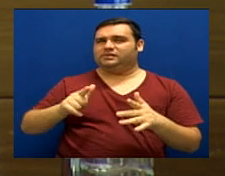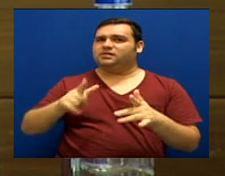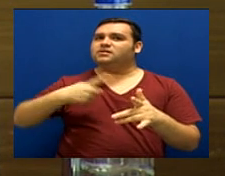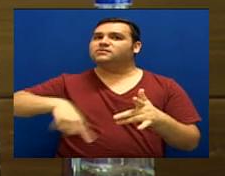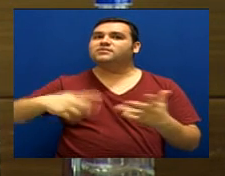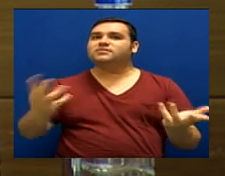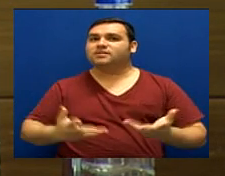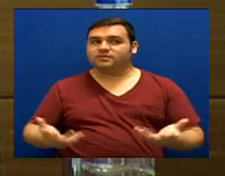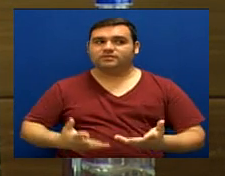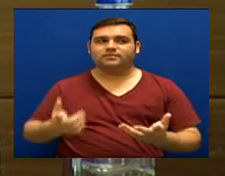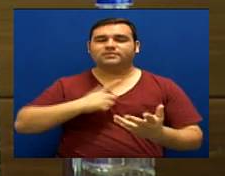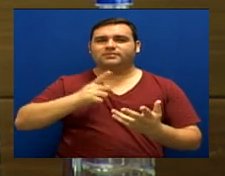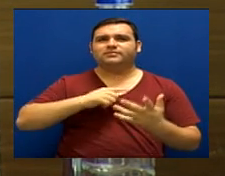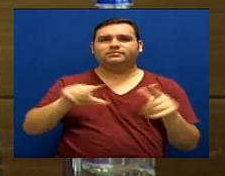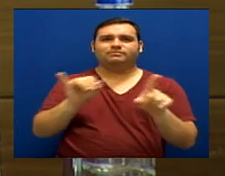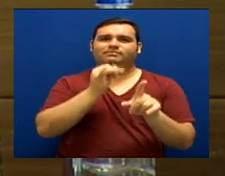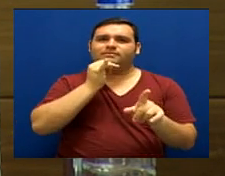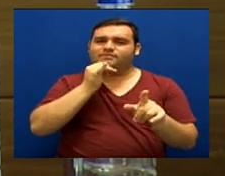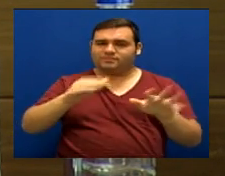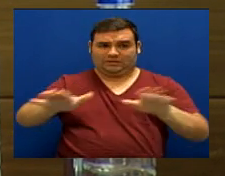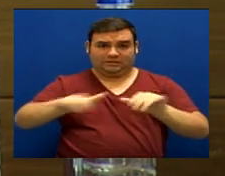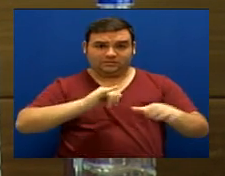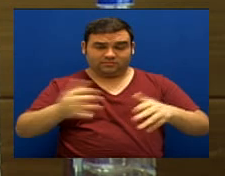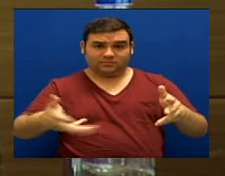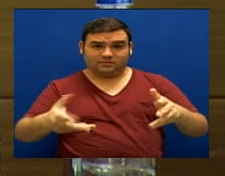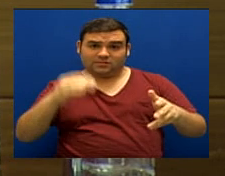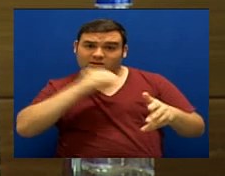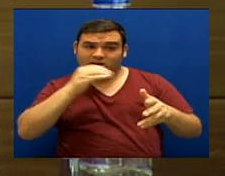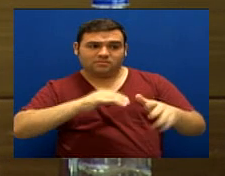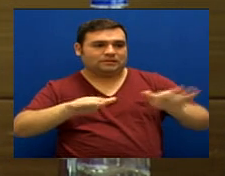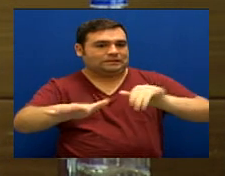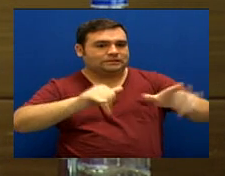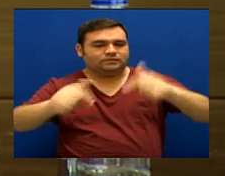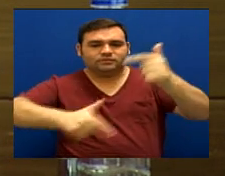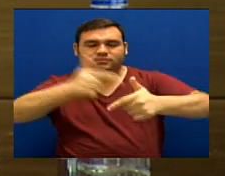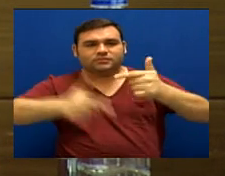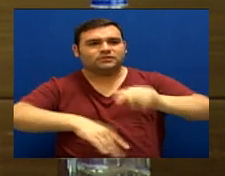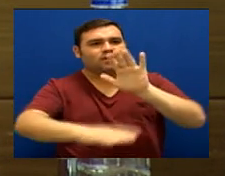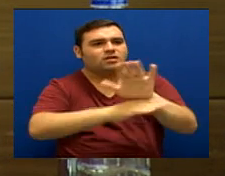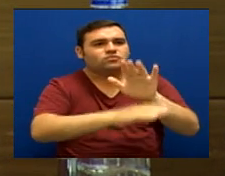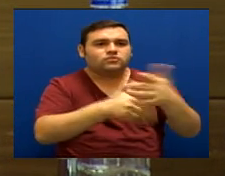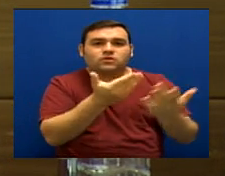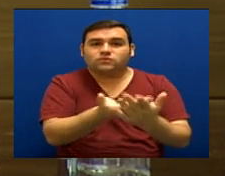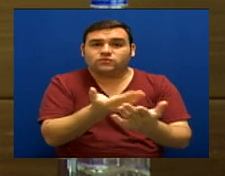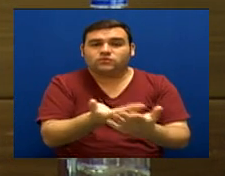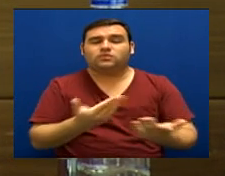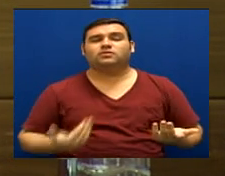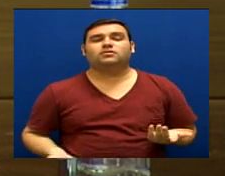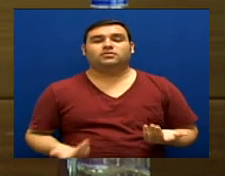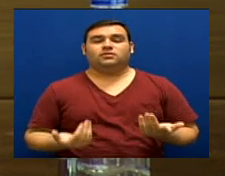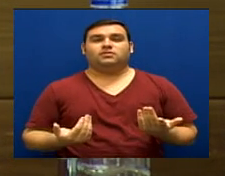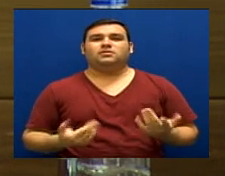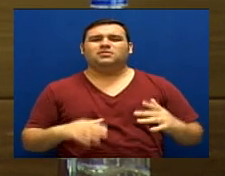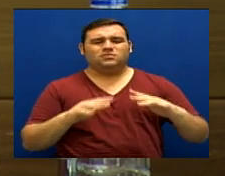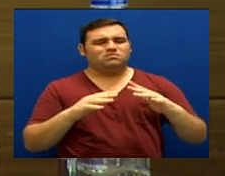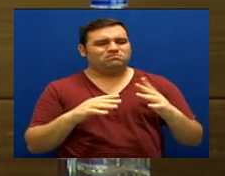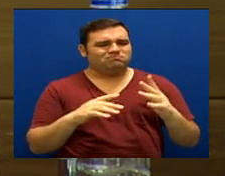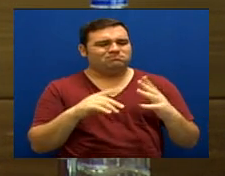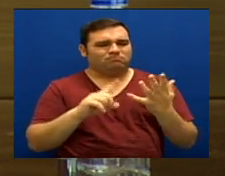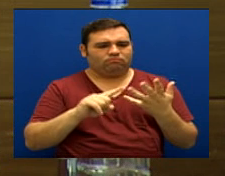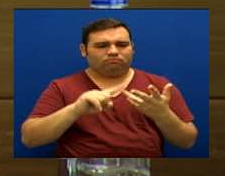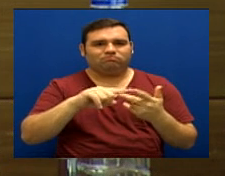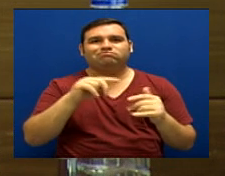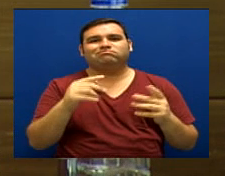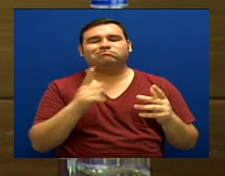estamos agora essa questões das contratações emergenciais vão ter que fazer também os auxiliares de educação é tudo isso impacta